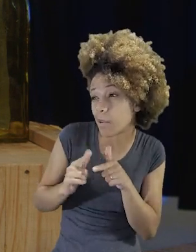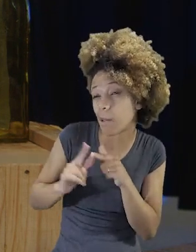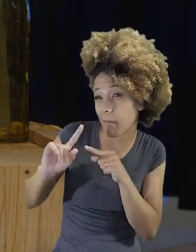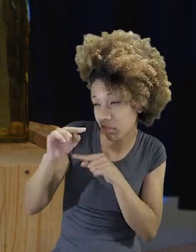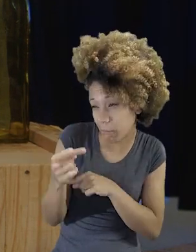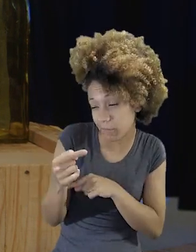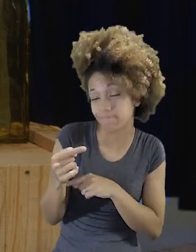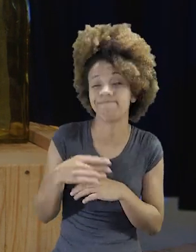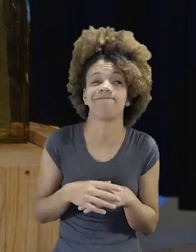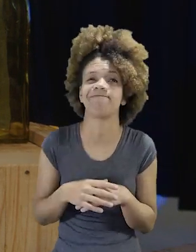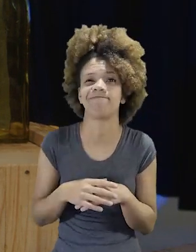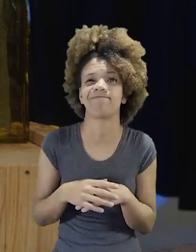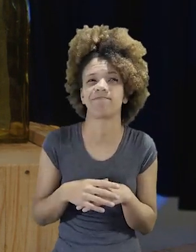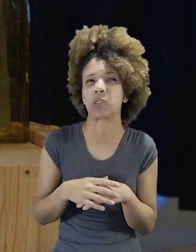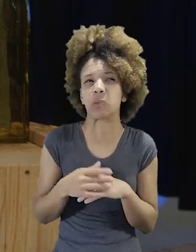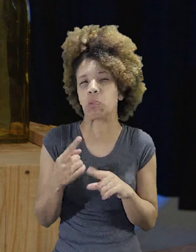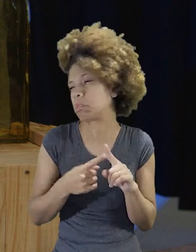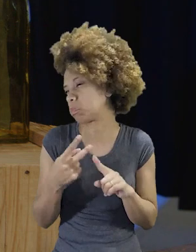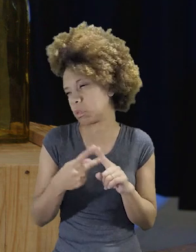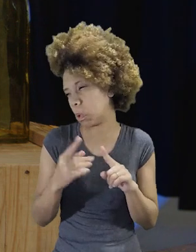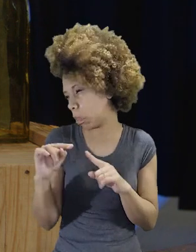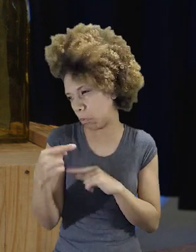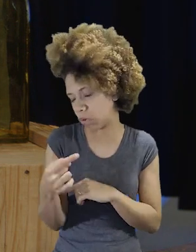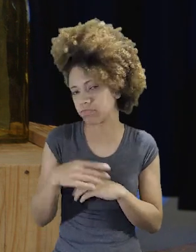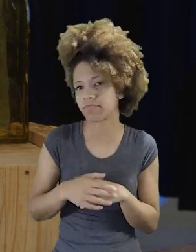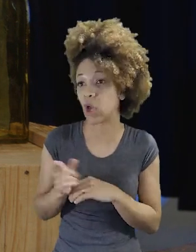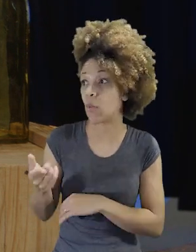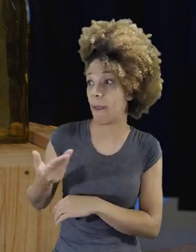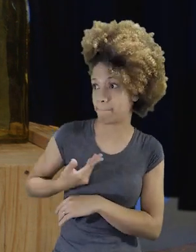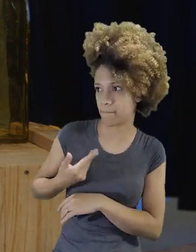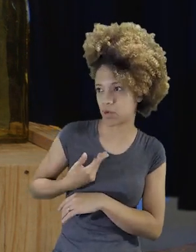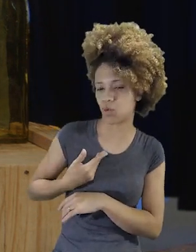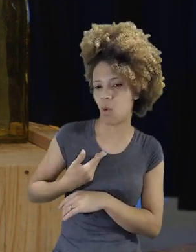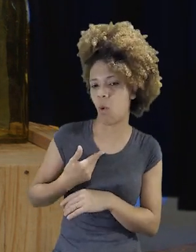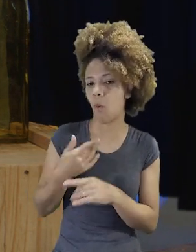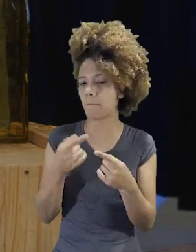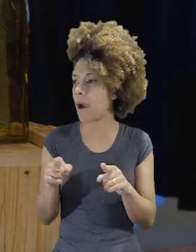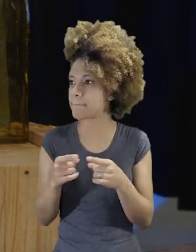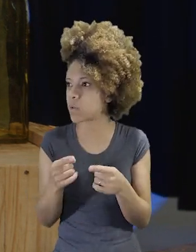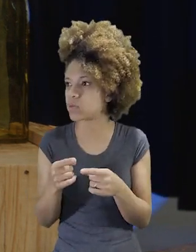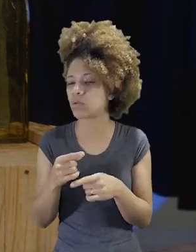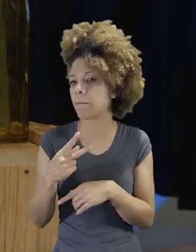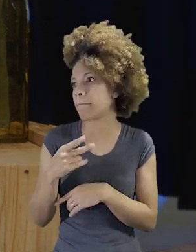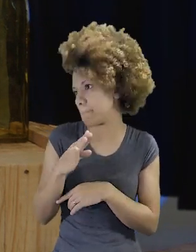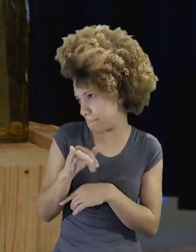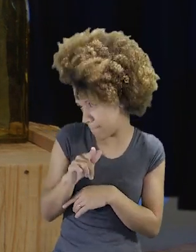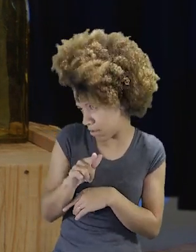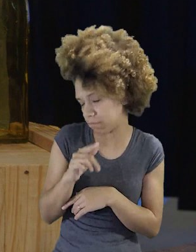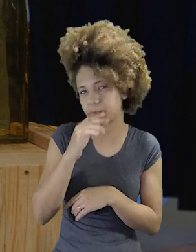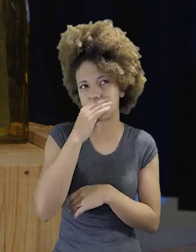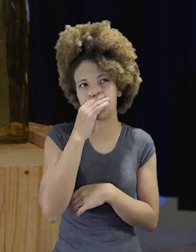infeliz de coincidência que é acho que questão de um ou dois meses depois sai uma música